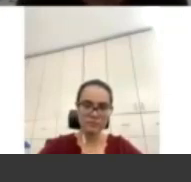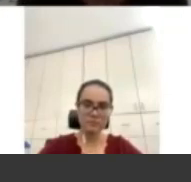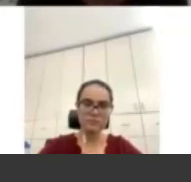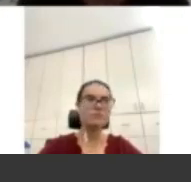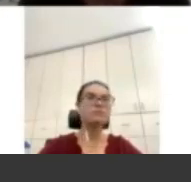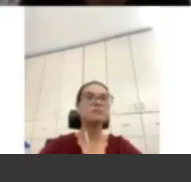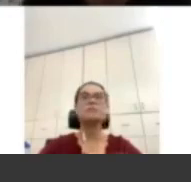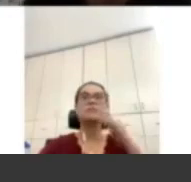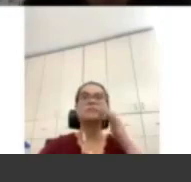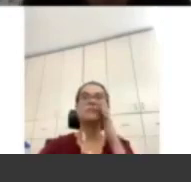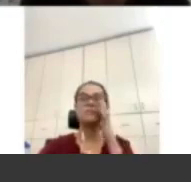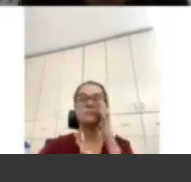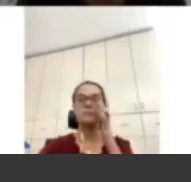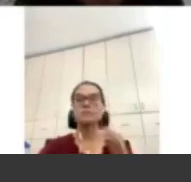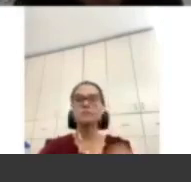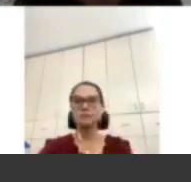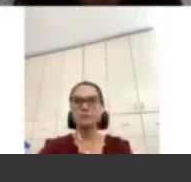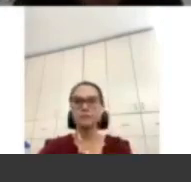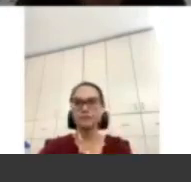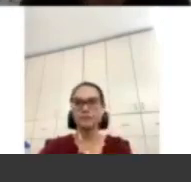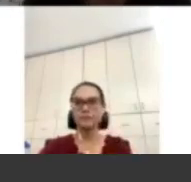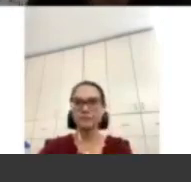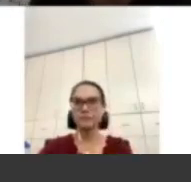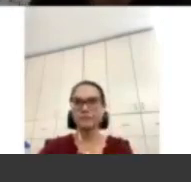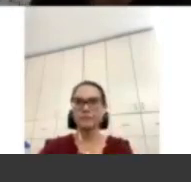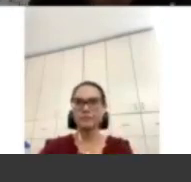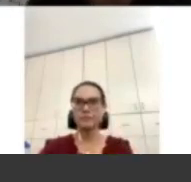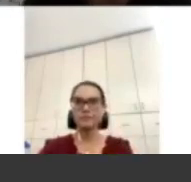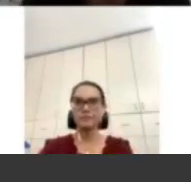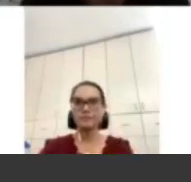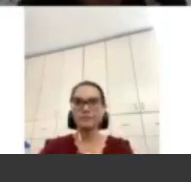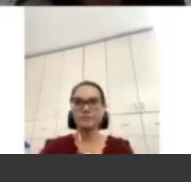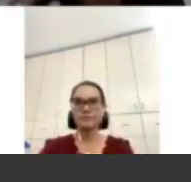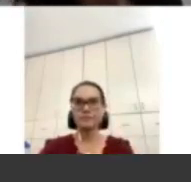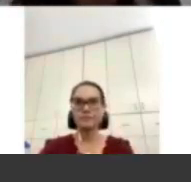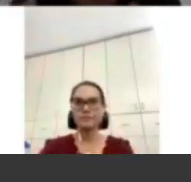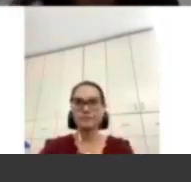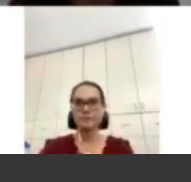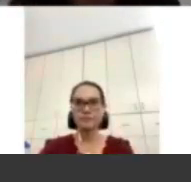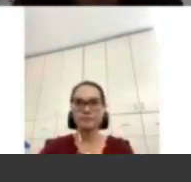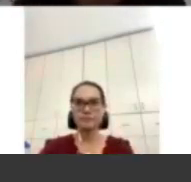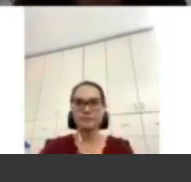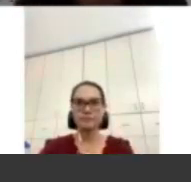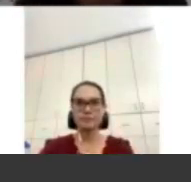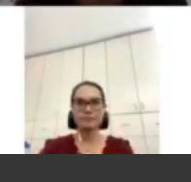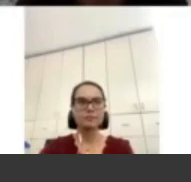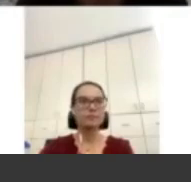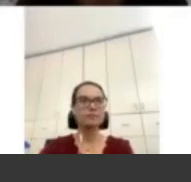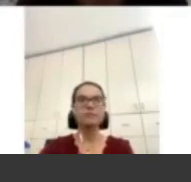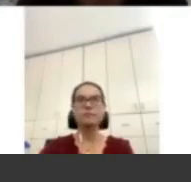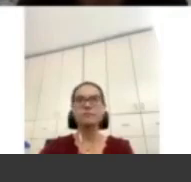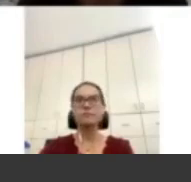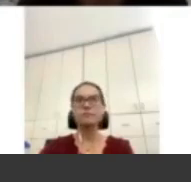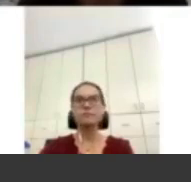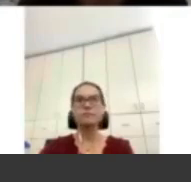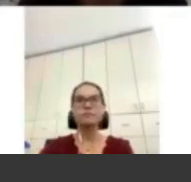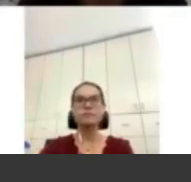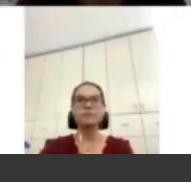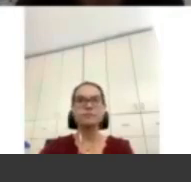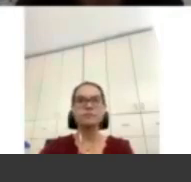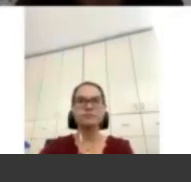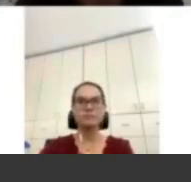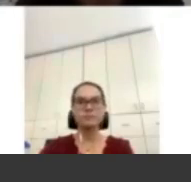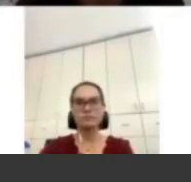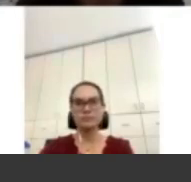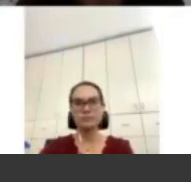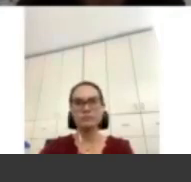nenhuma alteração ectoscópica, né, não estava desidratada nem nada, que seriam sinais de gravidade que a gente vai ver no PAC ali, que, enfim, sugeririam